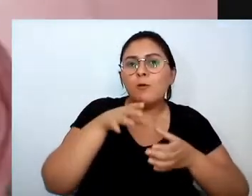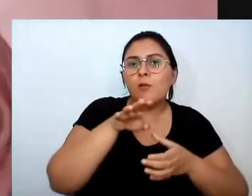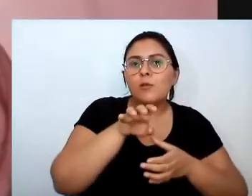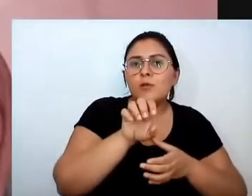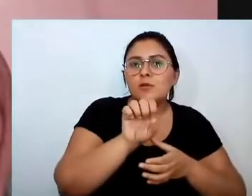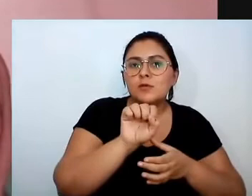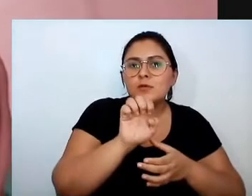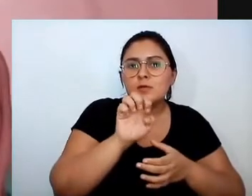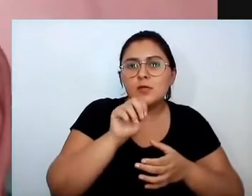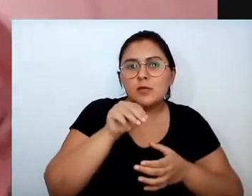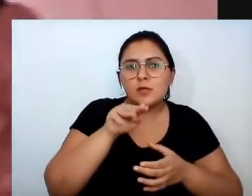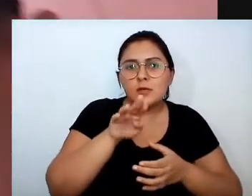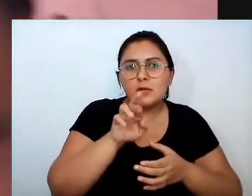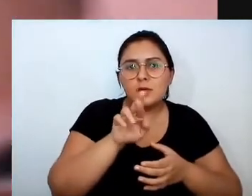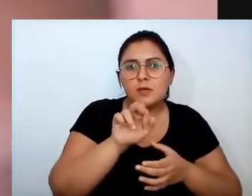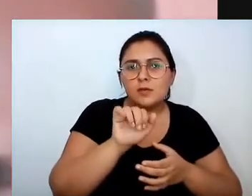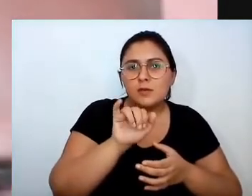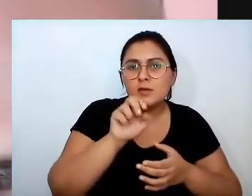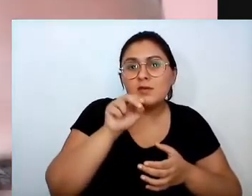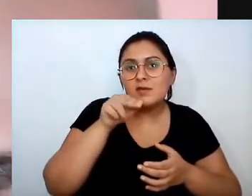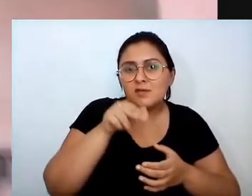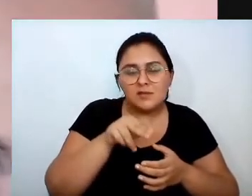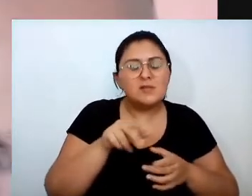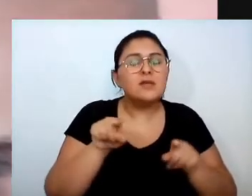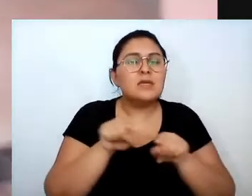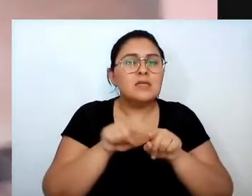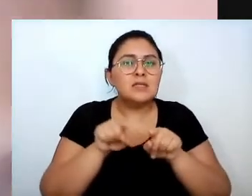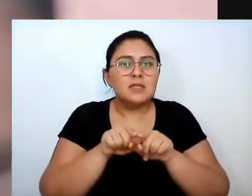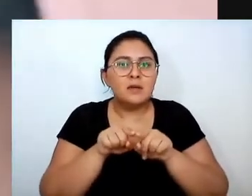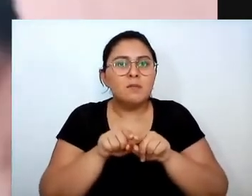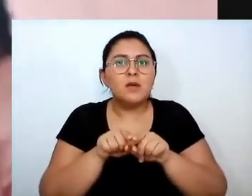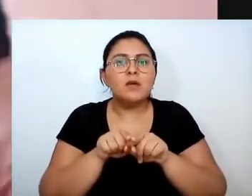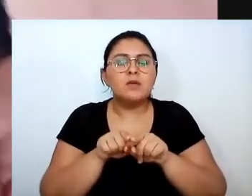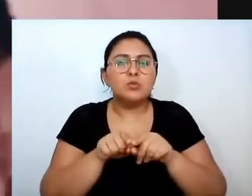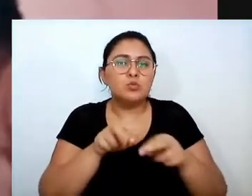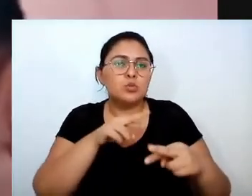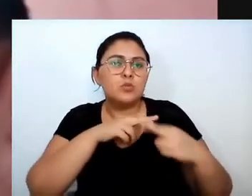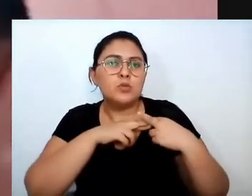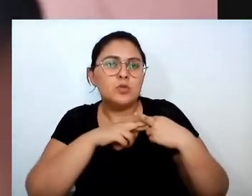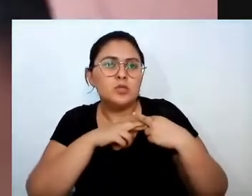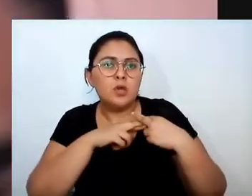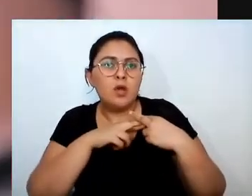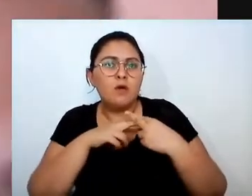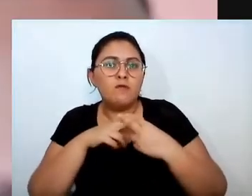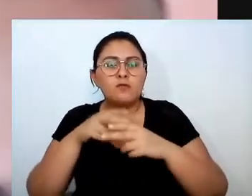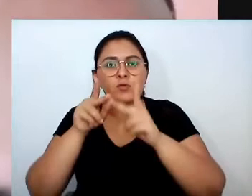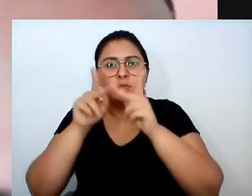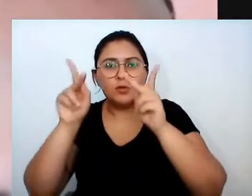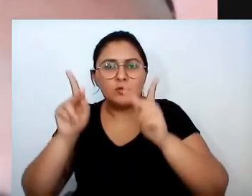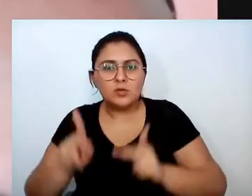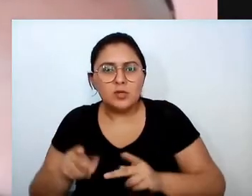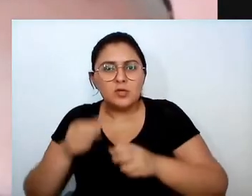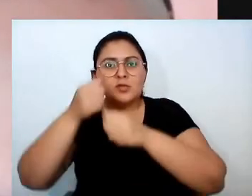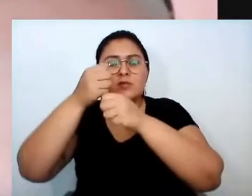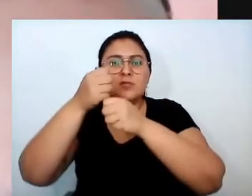para a equipe que coordena o setor, né, e os projetos de extensão, né, no âmbito da música e